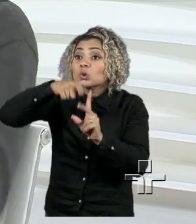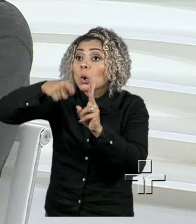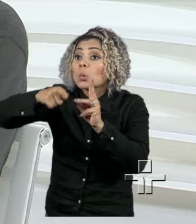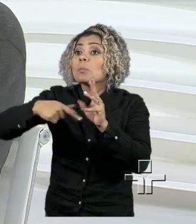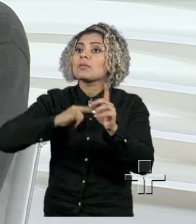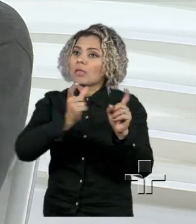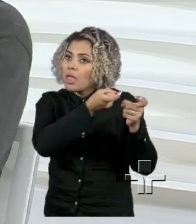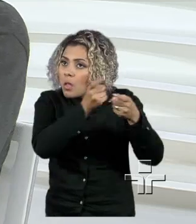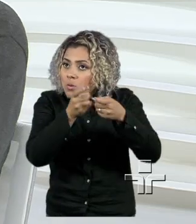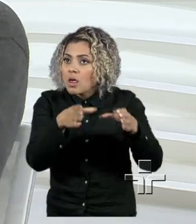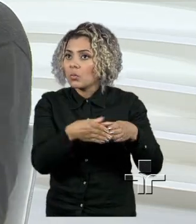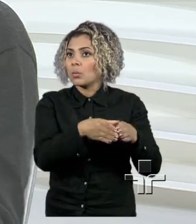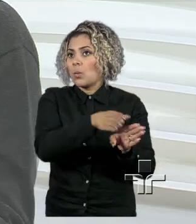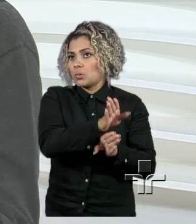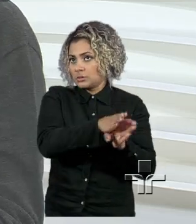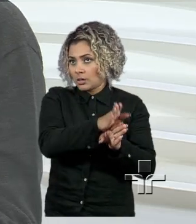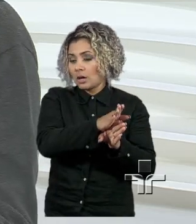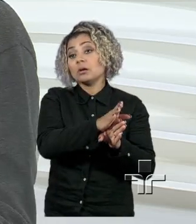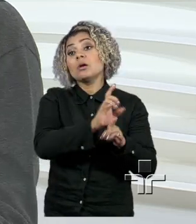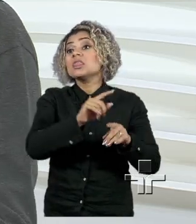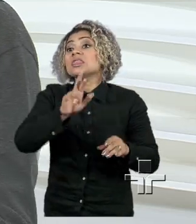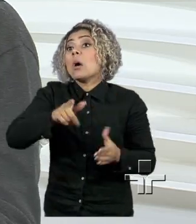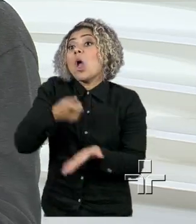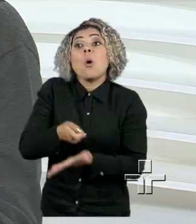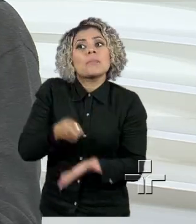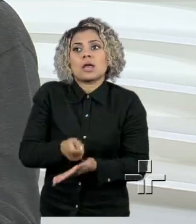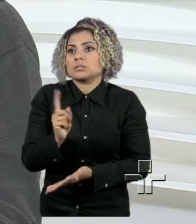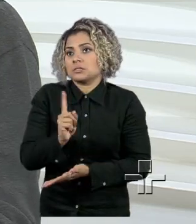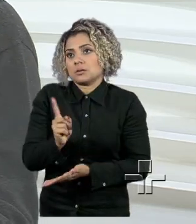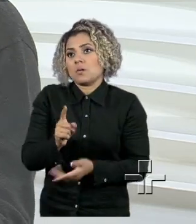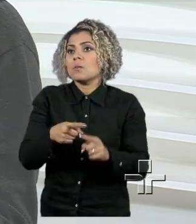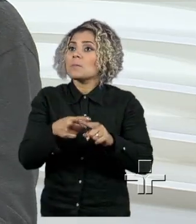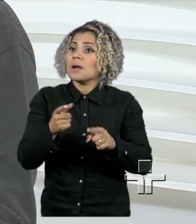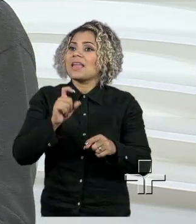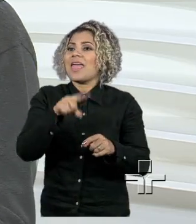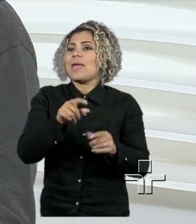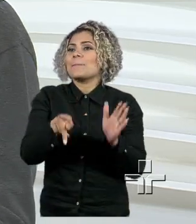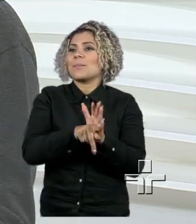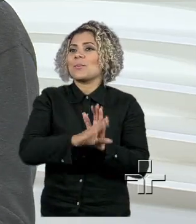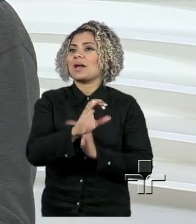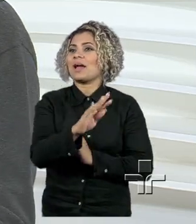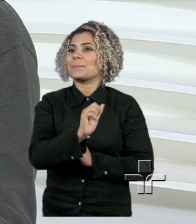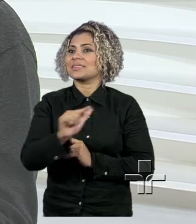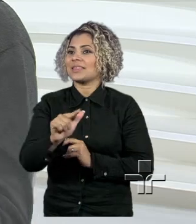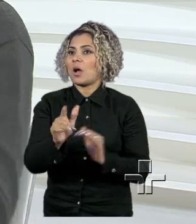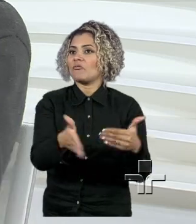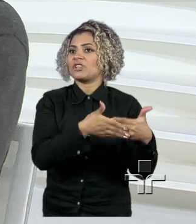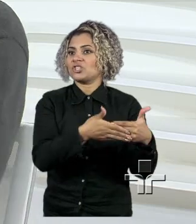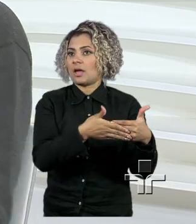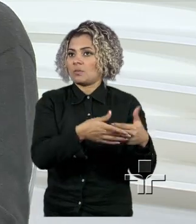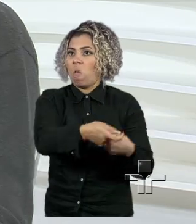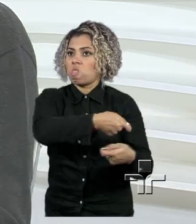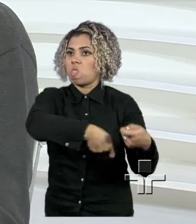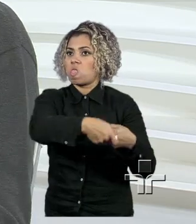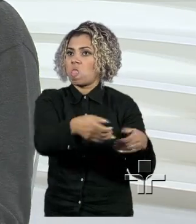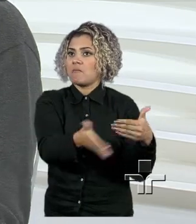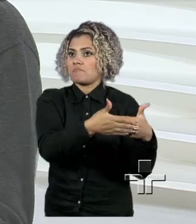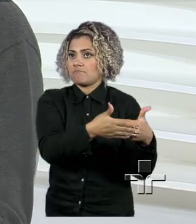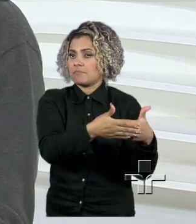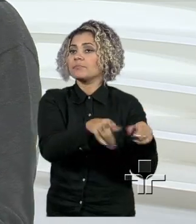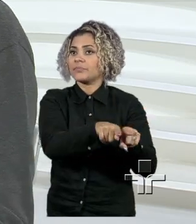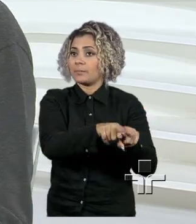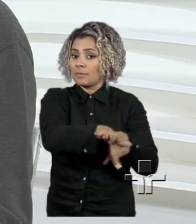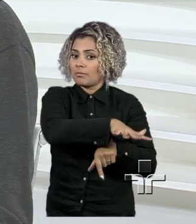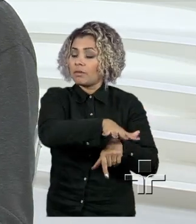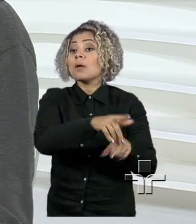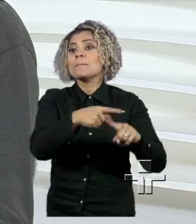de conselho, e apesar disso não ser um requerimento para uma empresa de capital fechado como a nossa, mas a gente acredita muito na governança, na